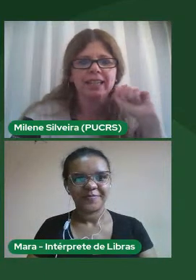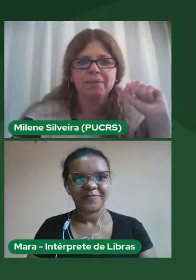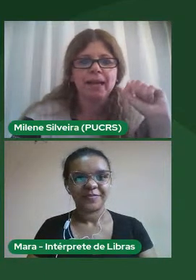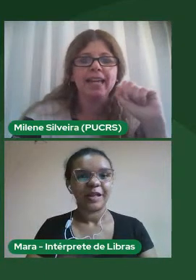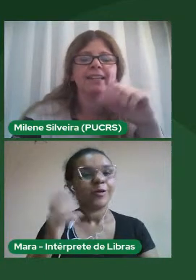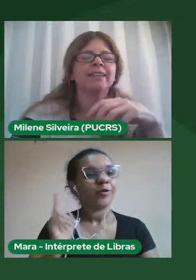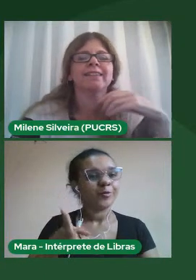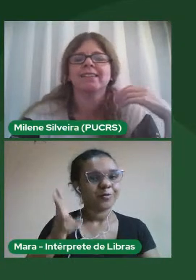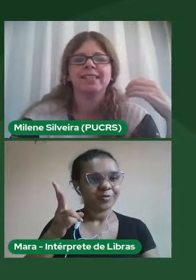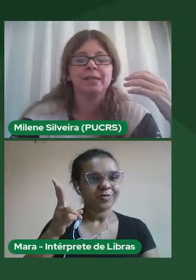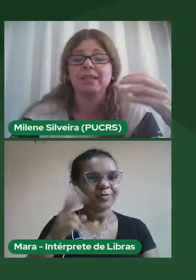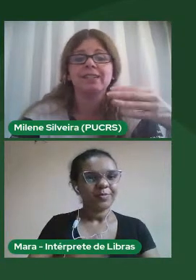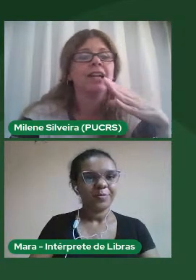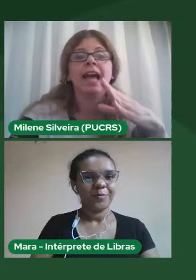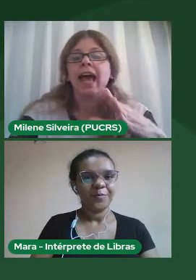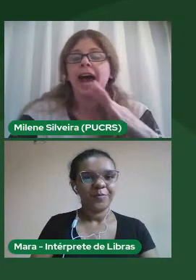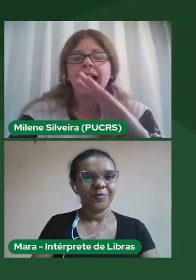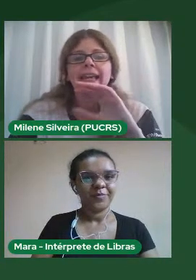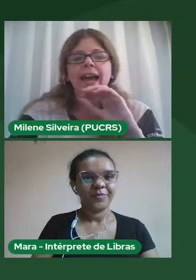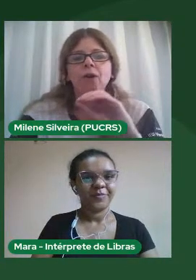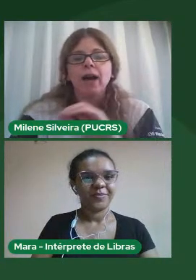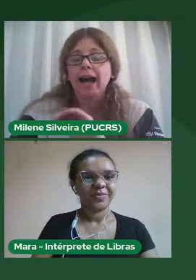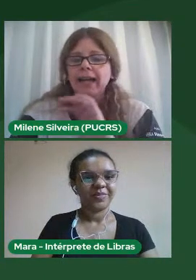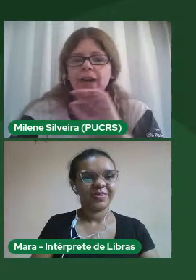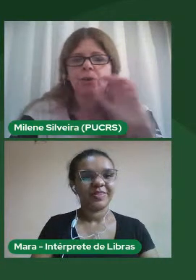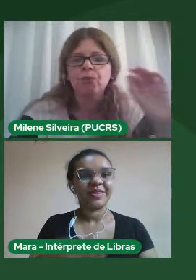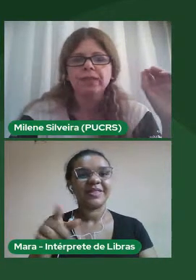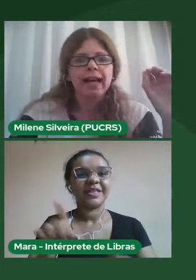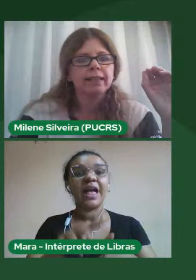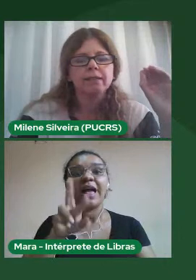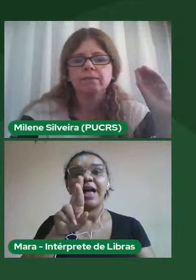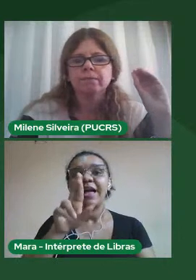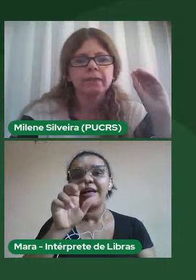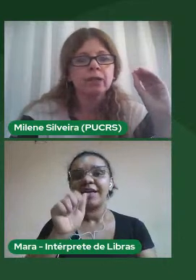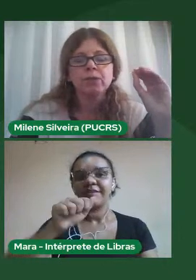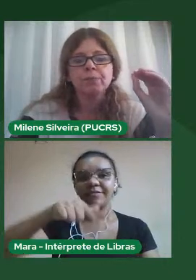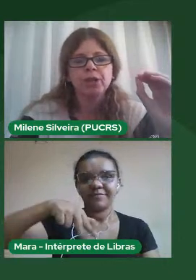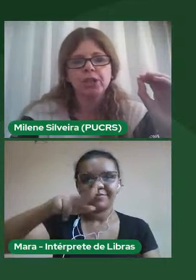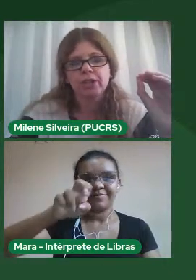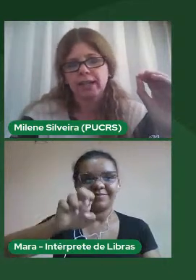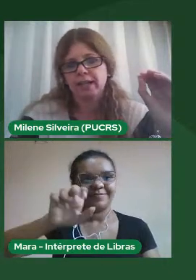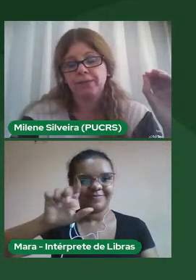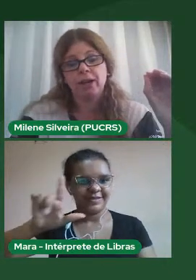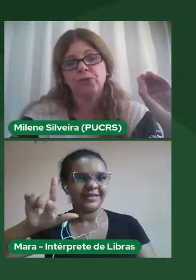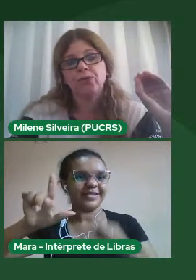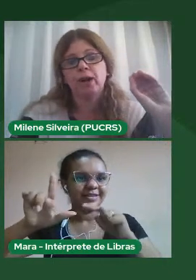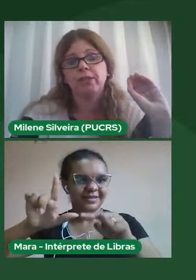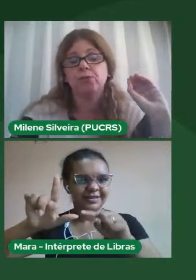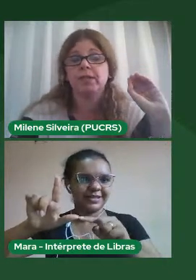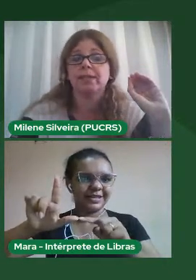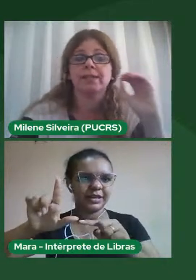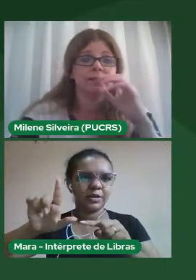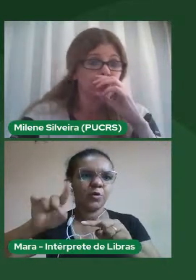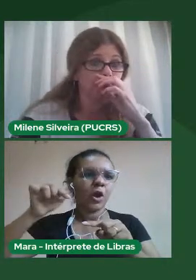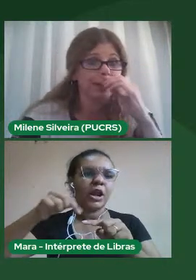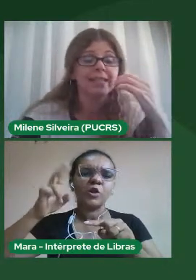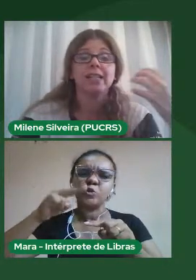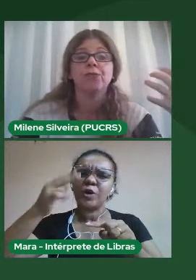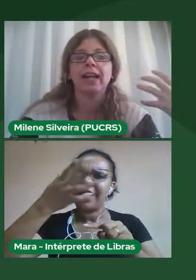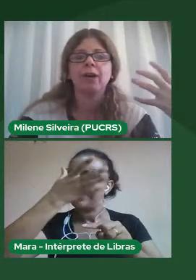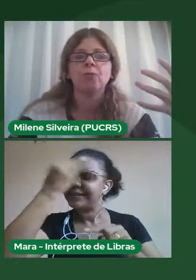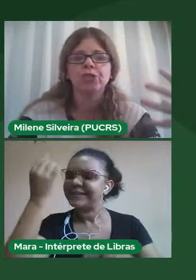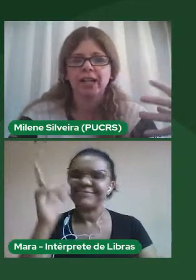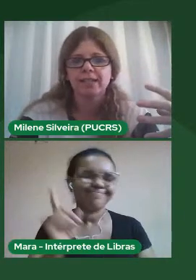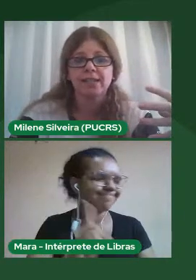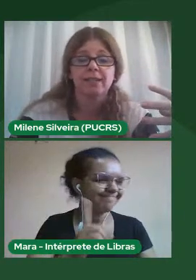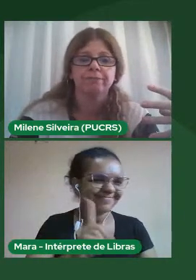Seguindo aqui também, seguindo a questão. A Raquel é convidada, não se pode deixar a Raquel de fora de uma sessão, porque